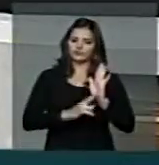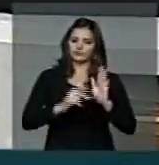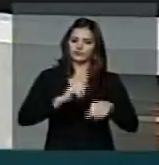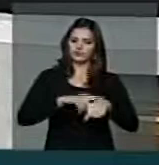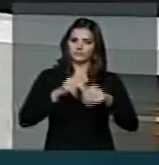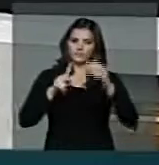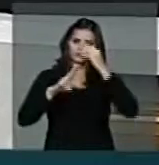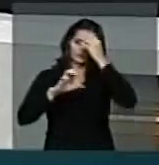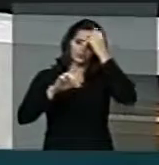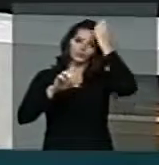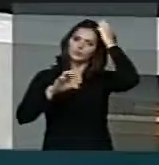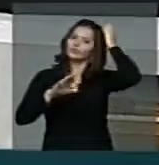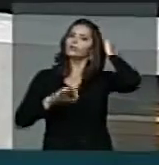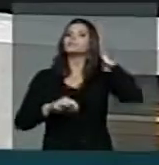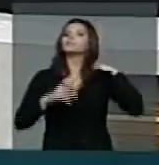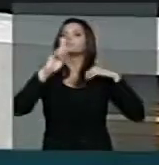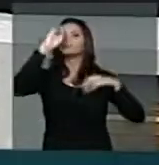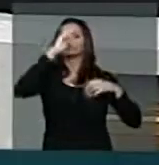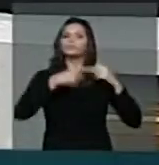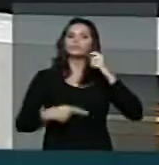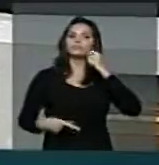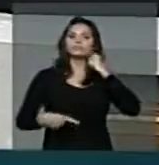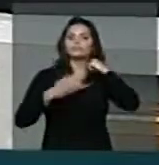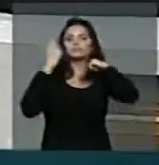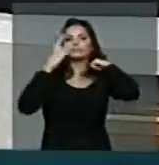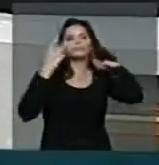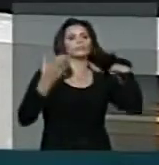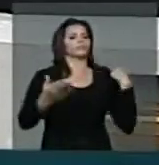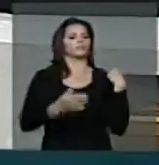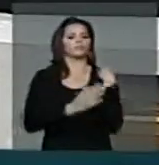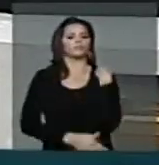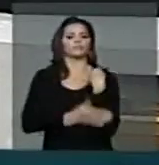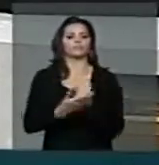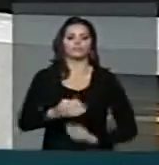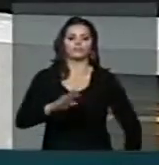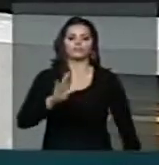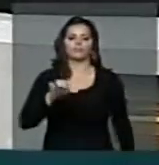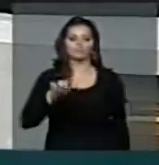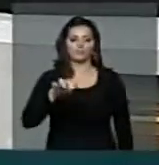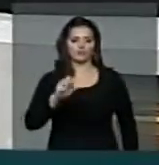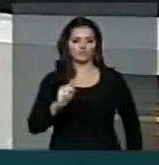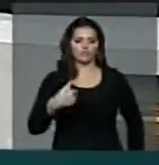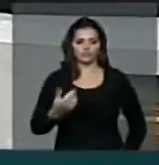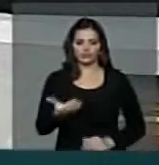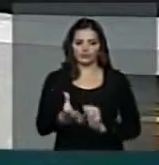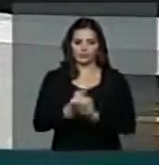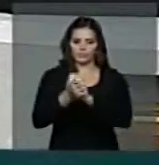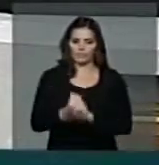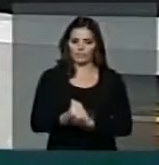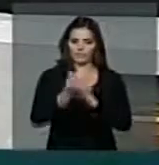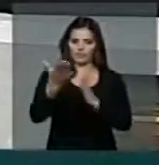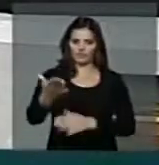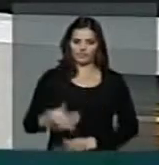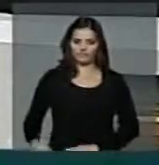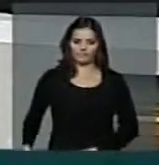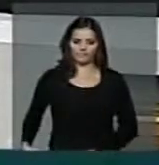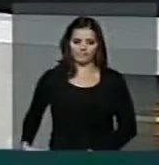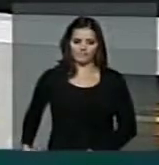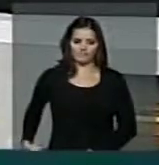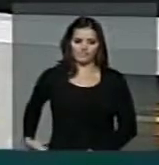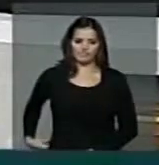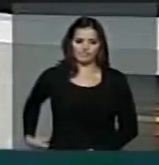PCdoB. Senhor presidente, deputado Nungaz, queria cumprimentá-lo